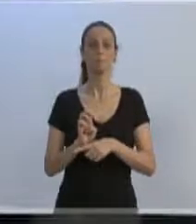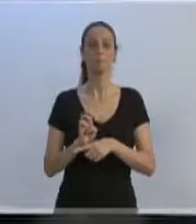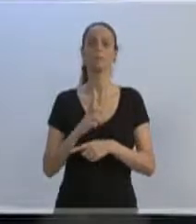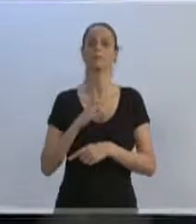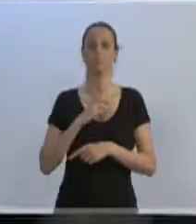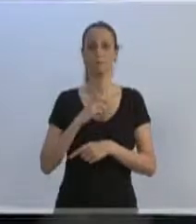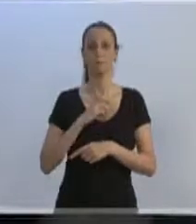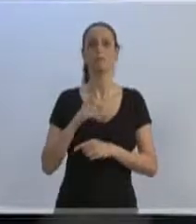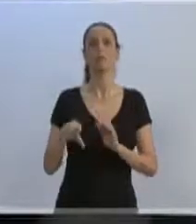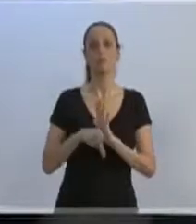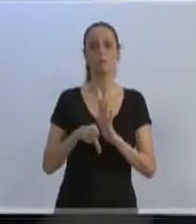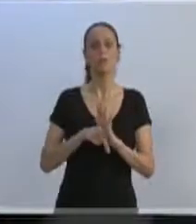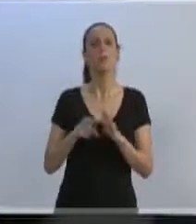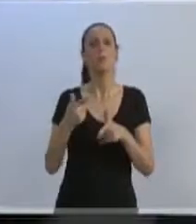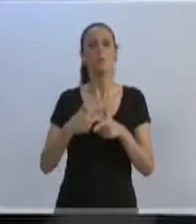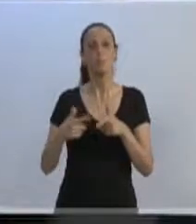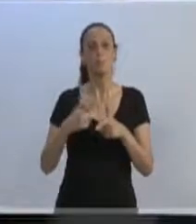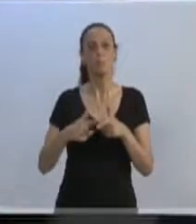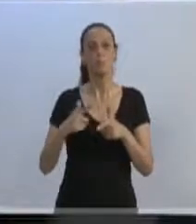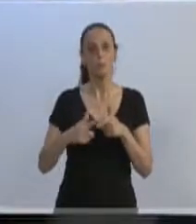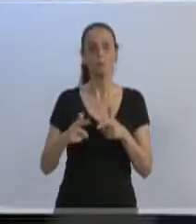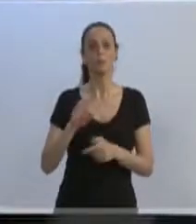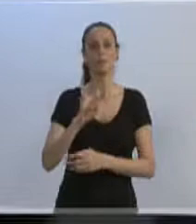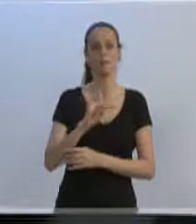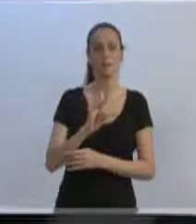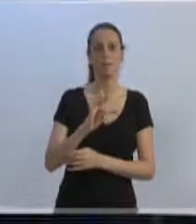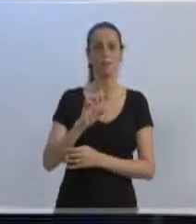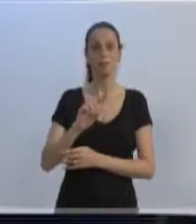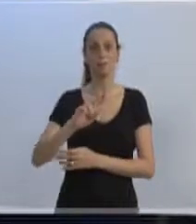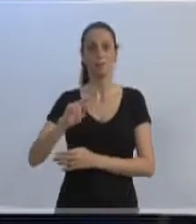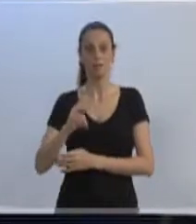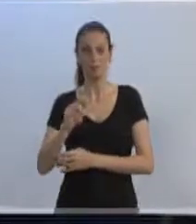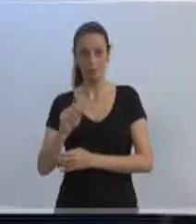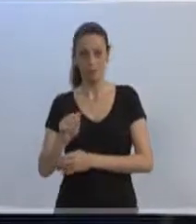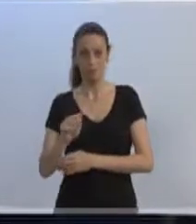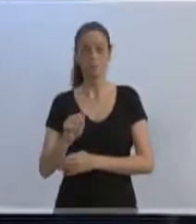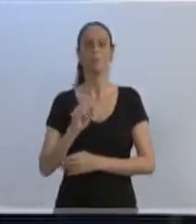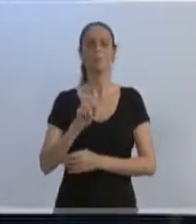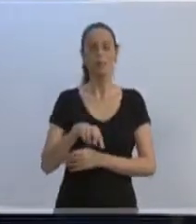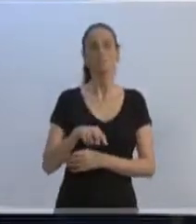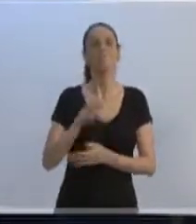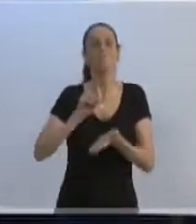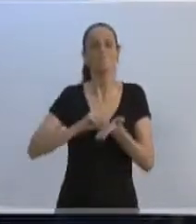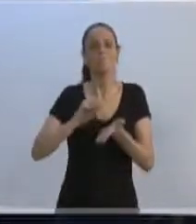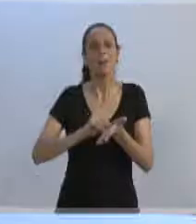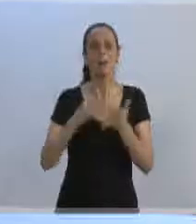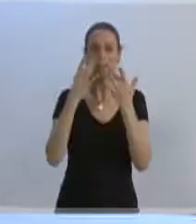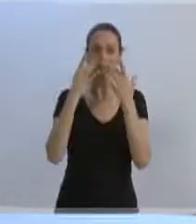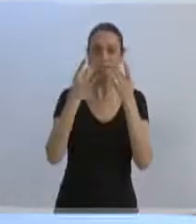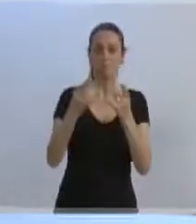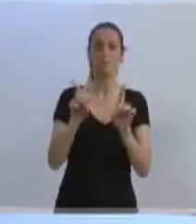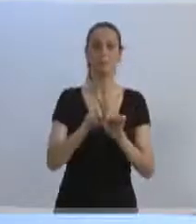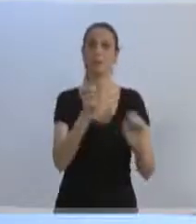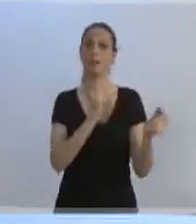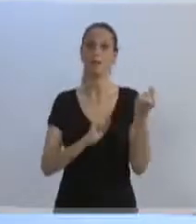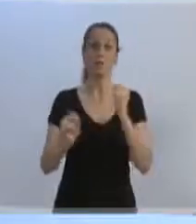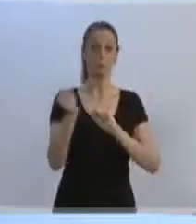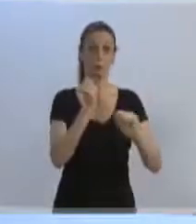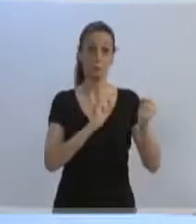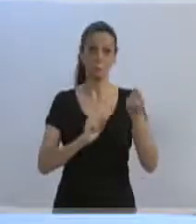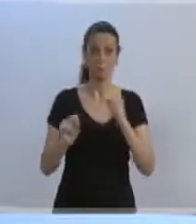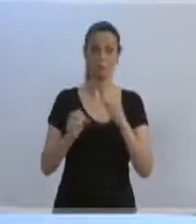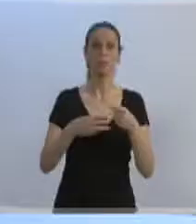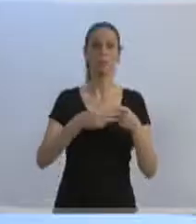de déficit de atenção certo é o td h é déficit de atenção e hiperatividade sídrome